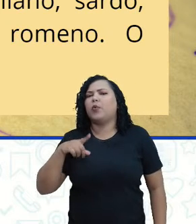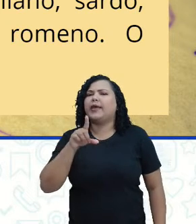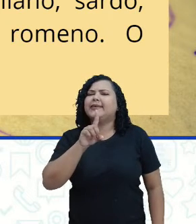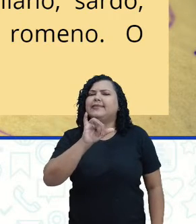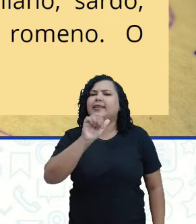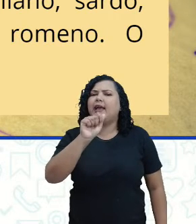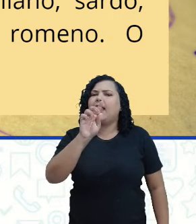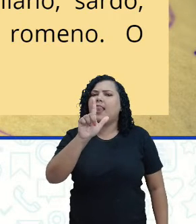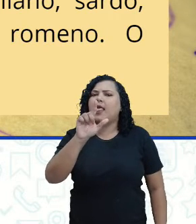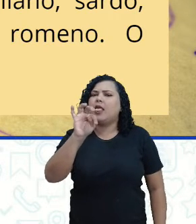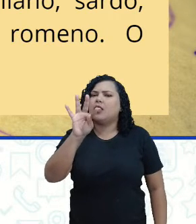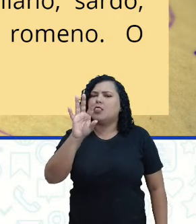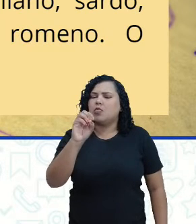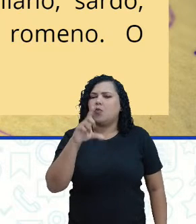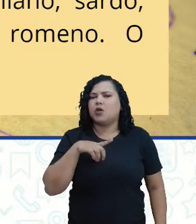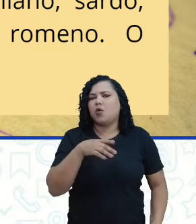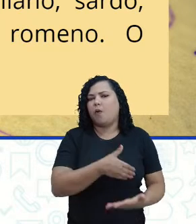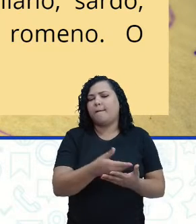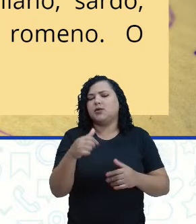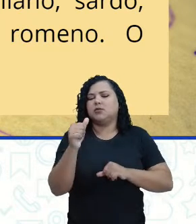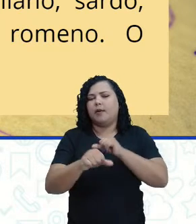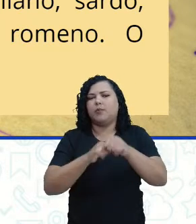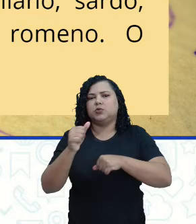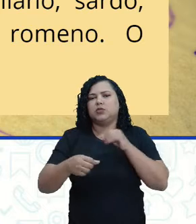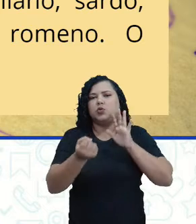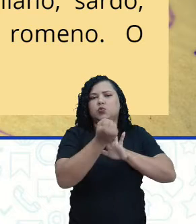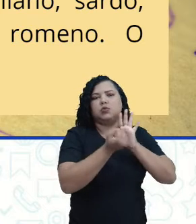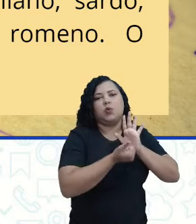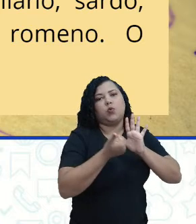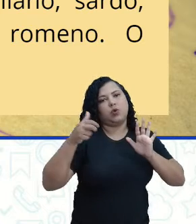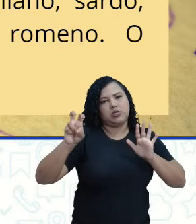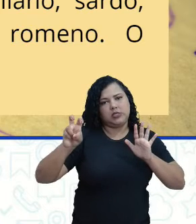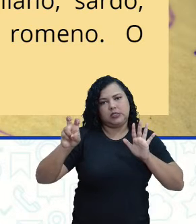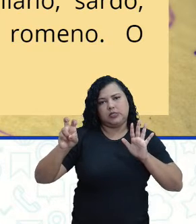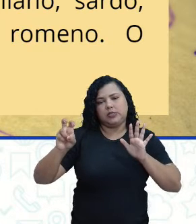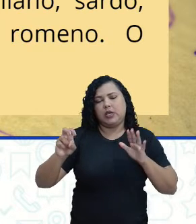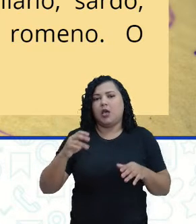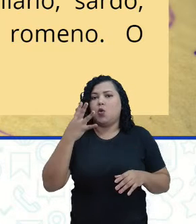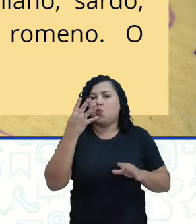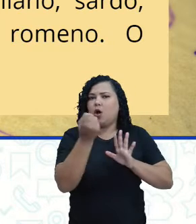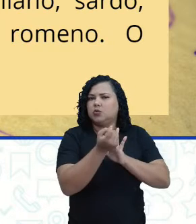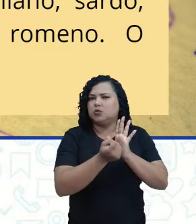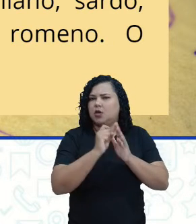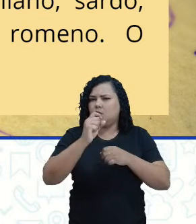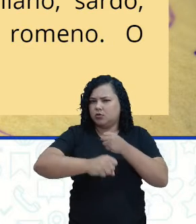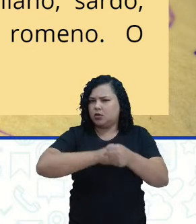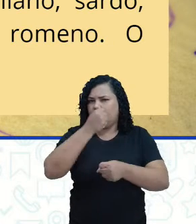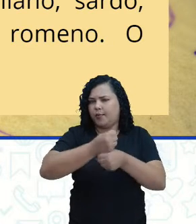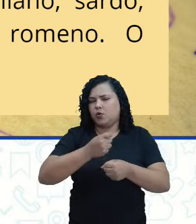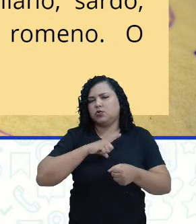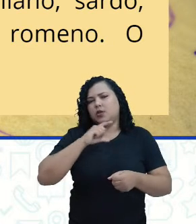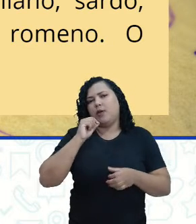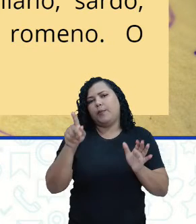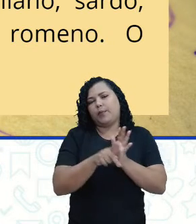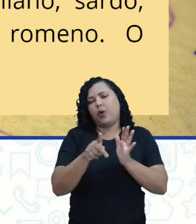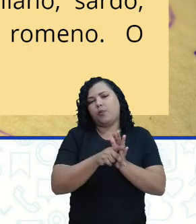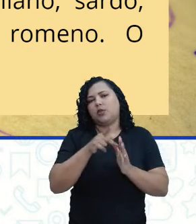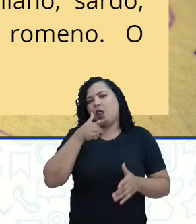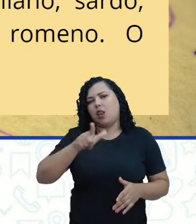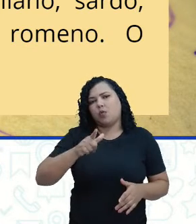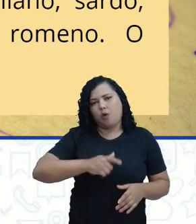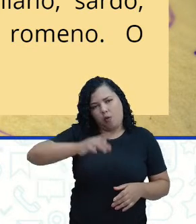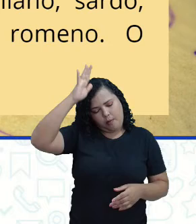da transição iniciada no século XV, surgem 4 séculos depois da língua românica. Então, a gente